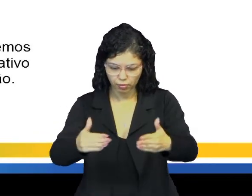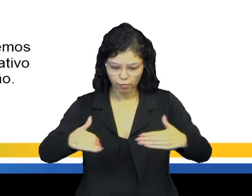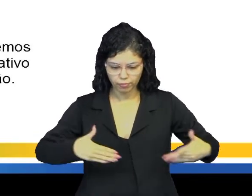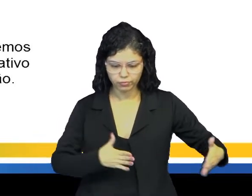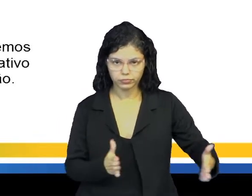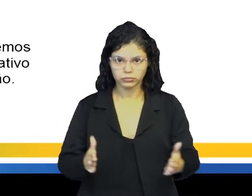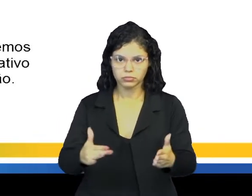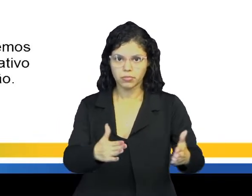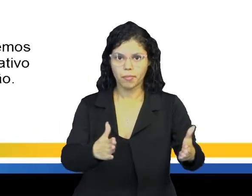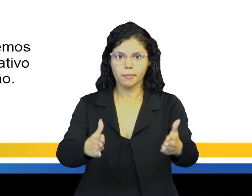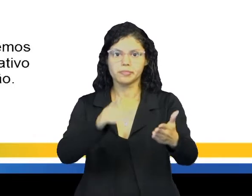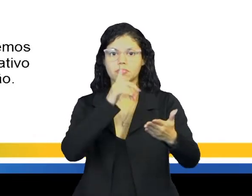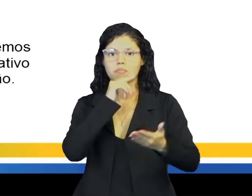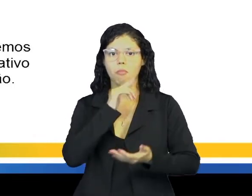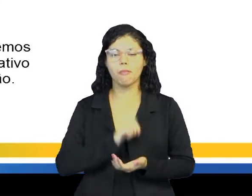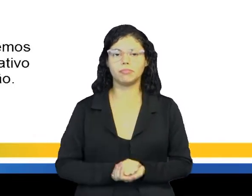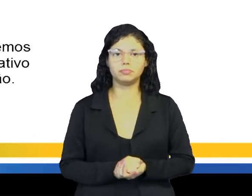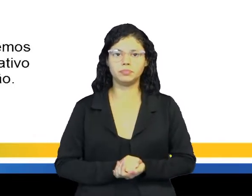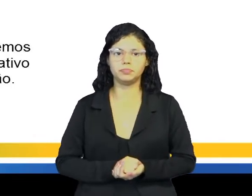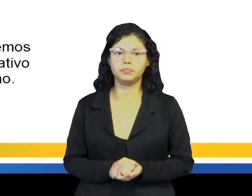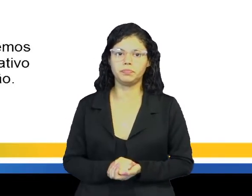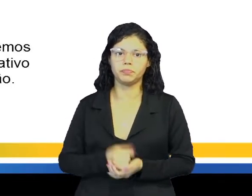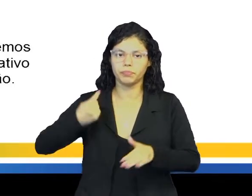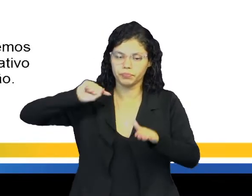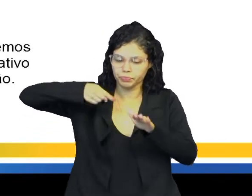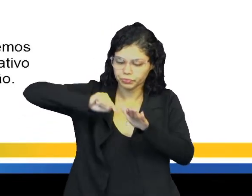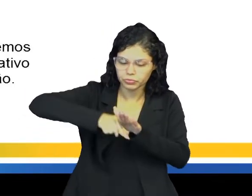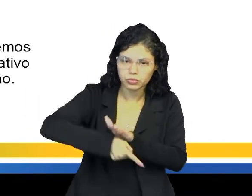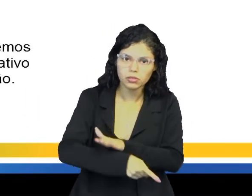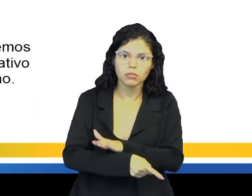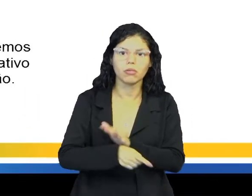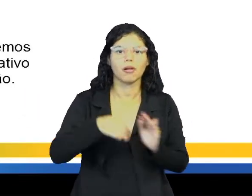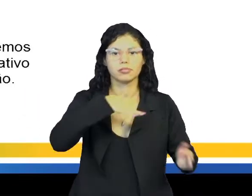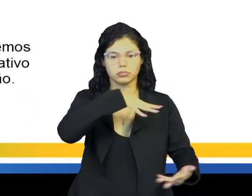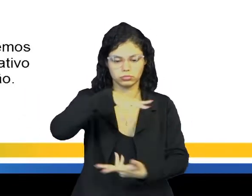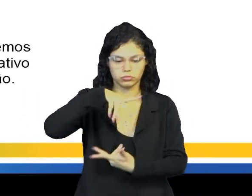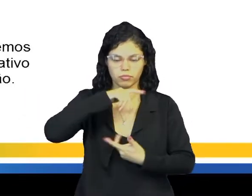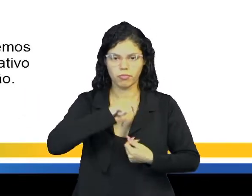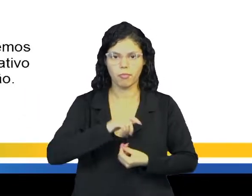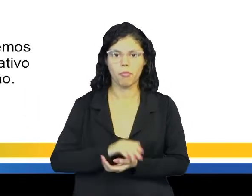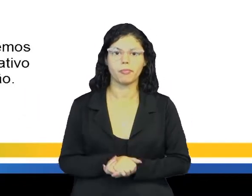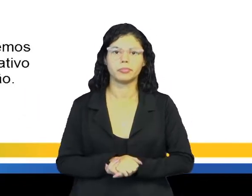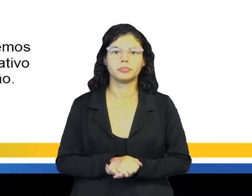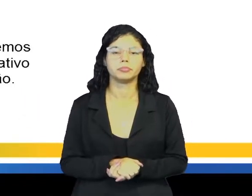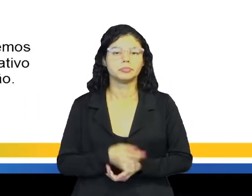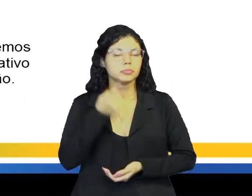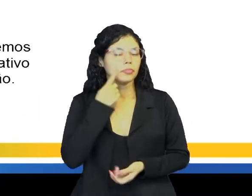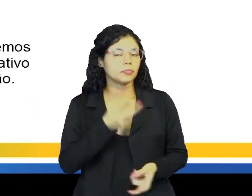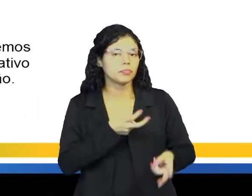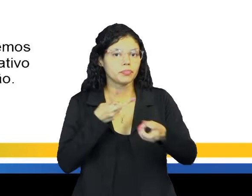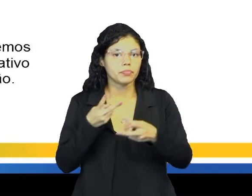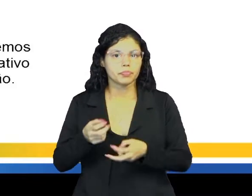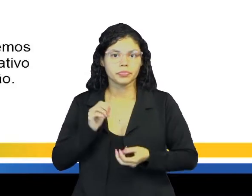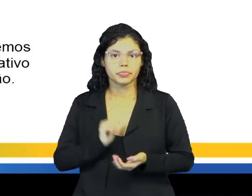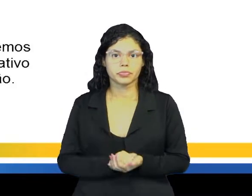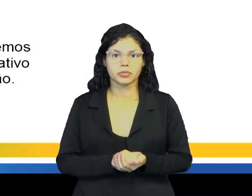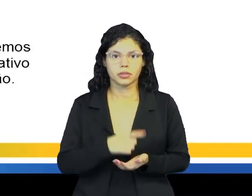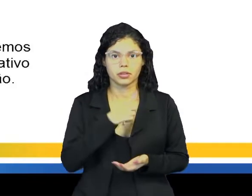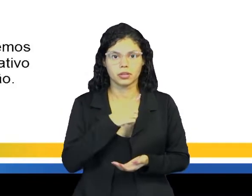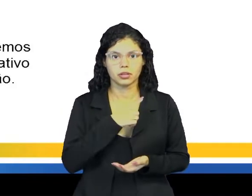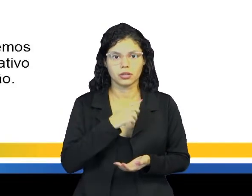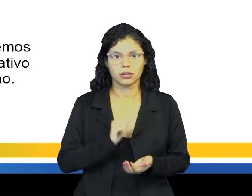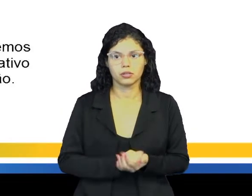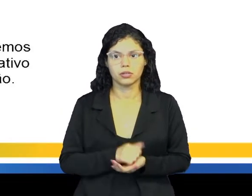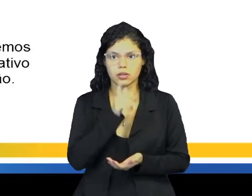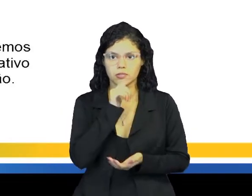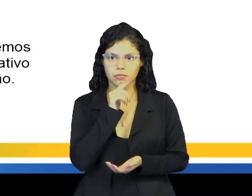outras, né, que estão principalmente aí no fundo da Terra. Então, observando, nós podemos observar